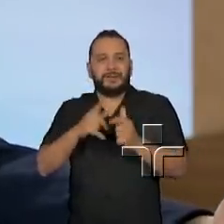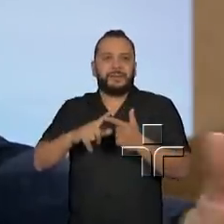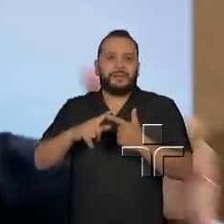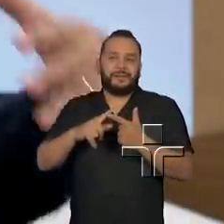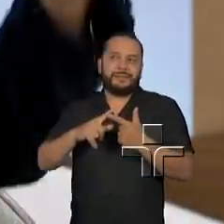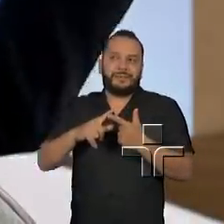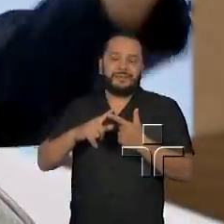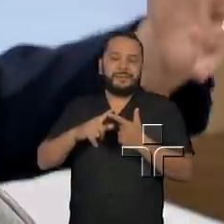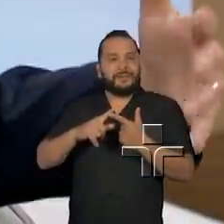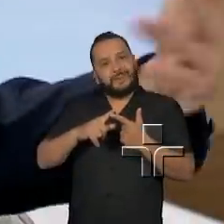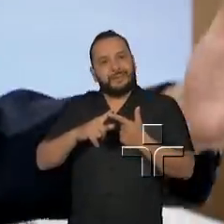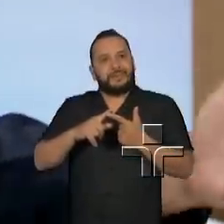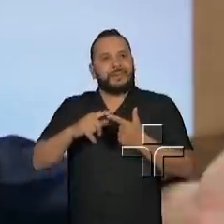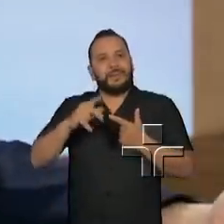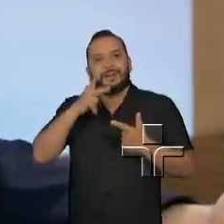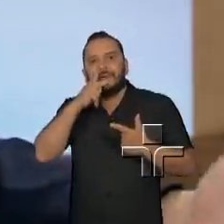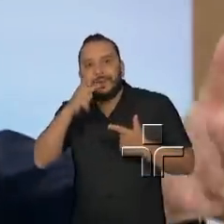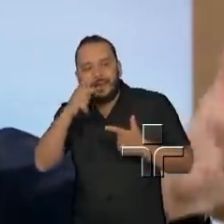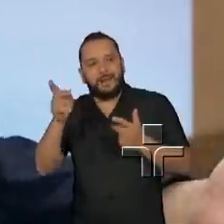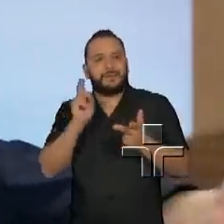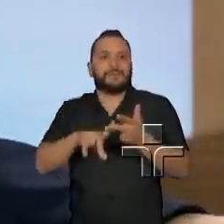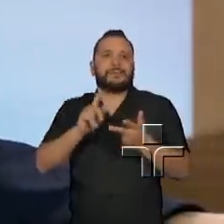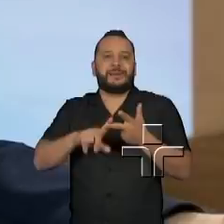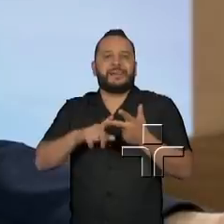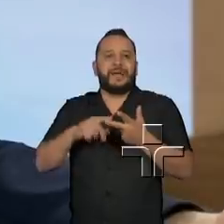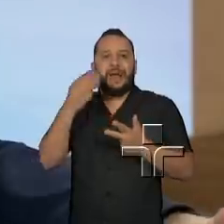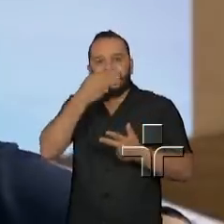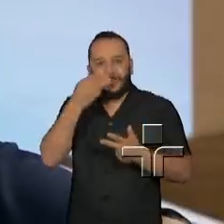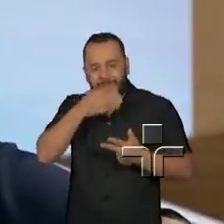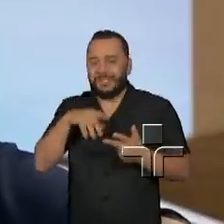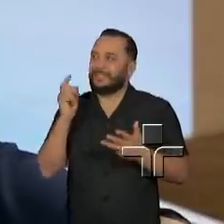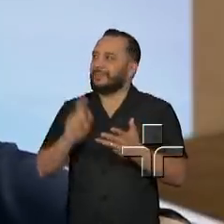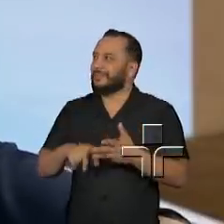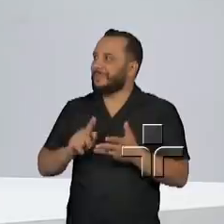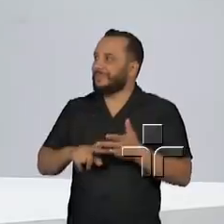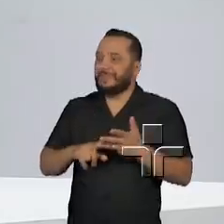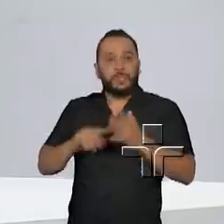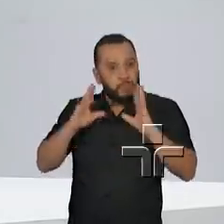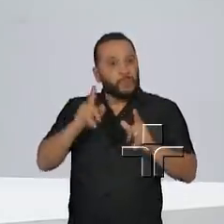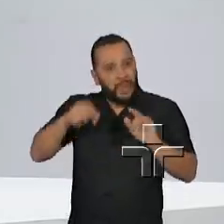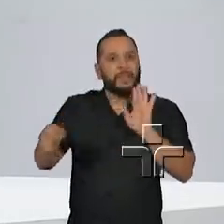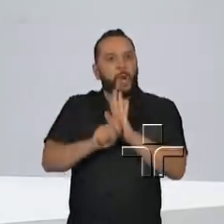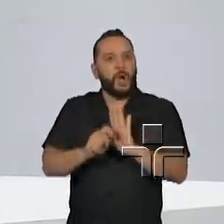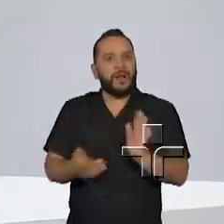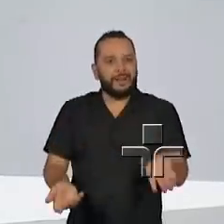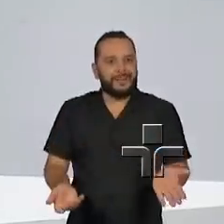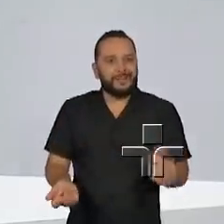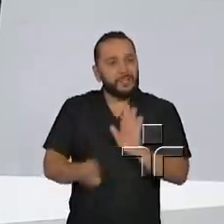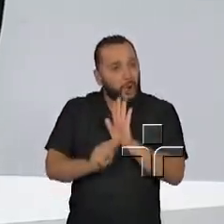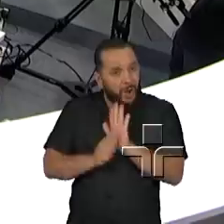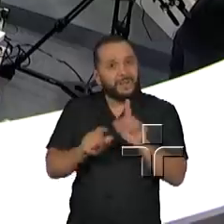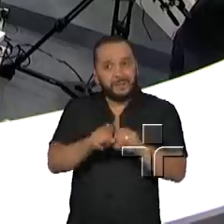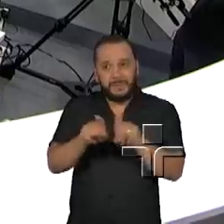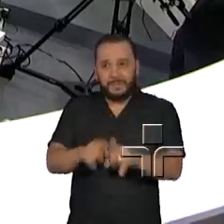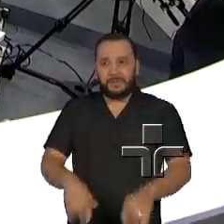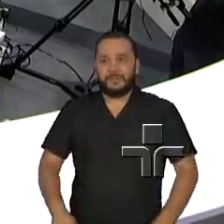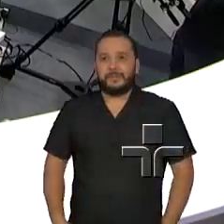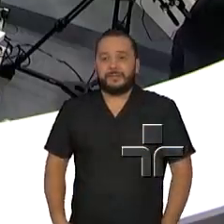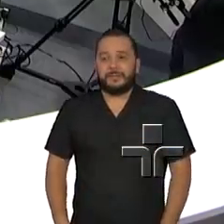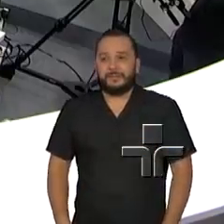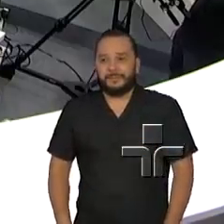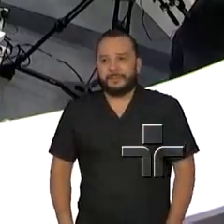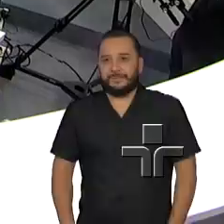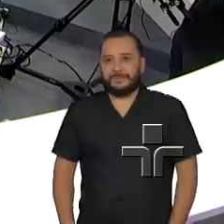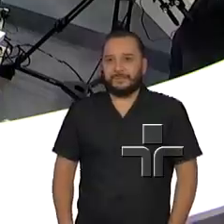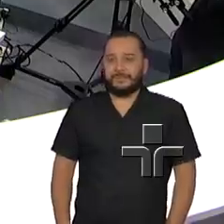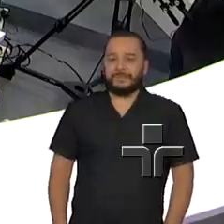As pessoas que estão no hospital tipicamente estão lá por excesso de açúcar. Só para a gente encerrar esse